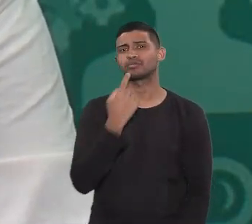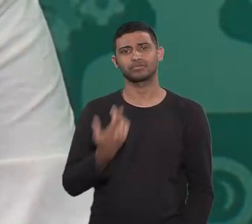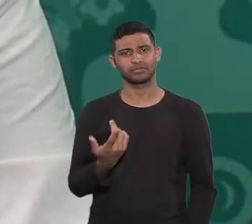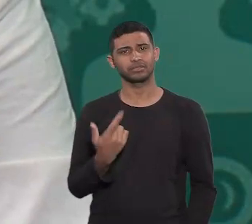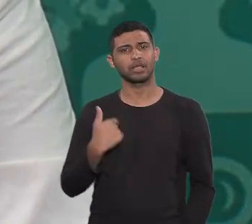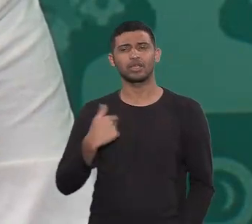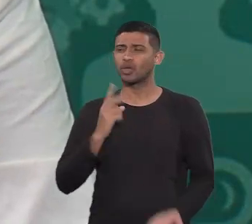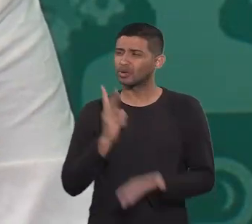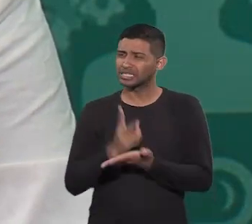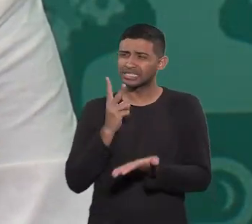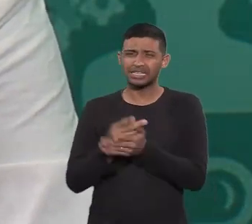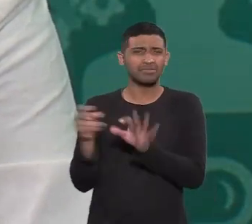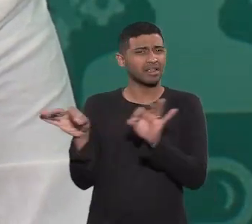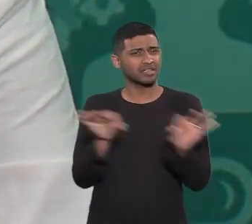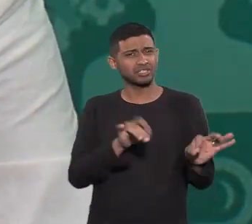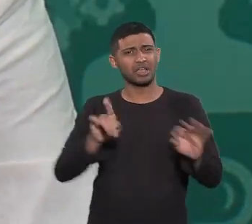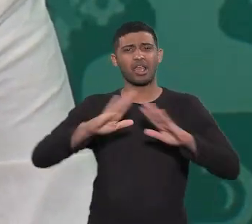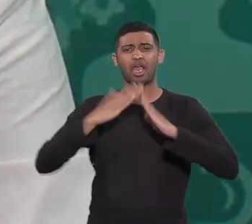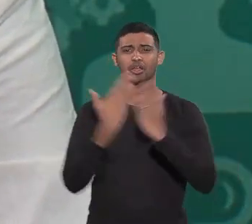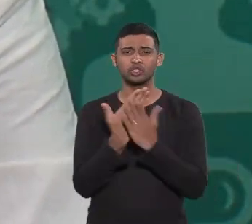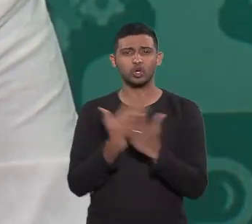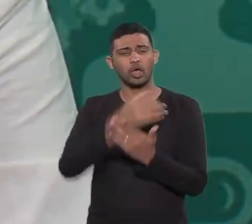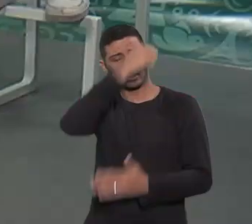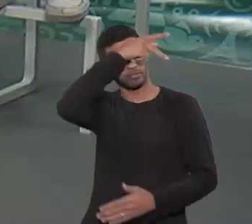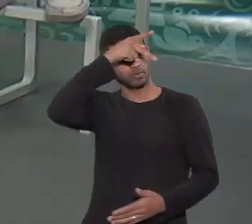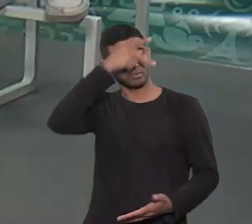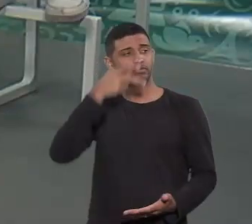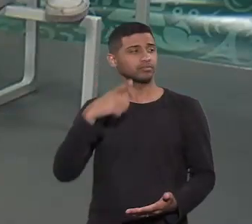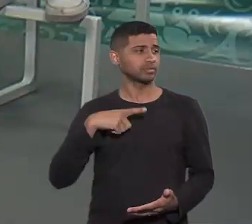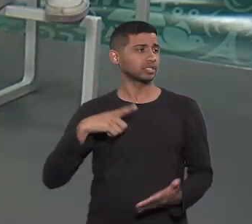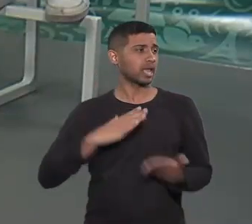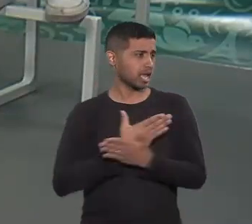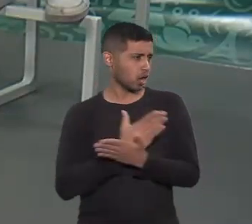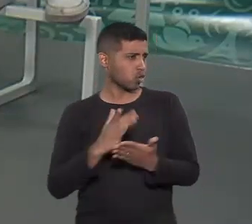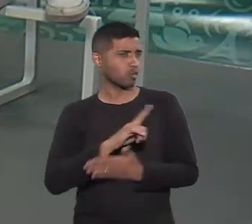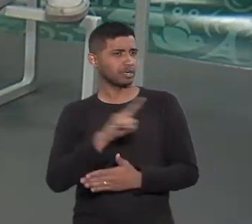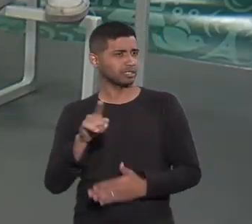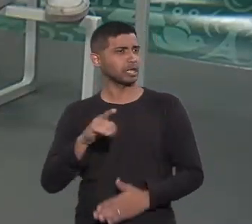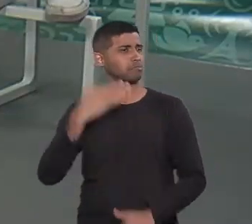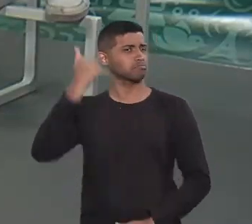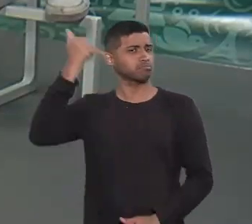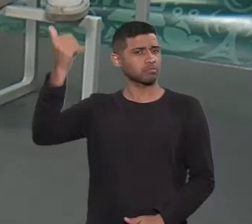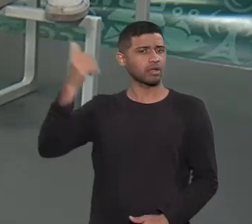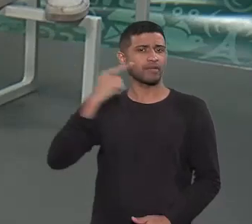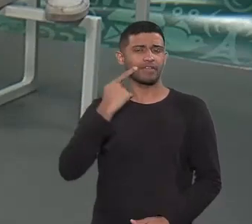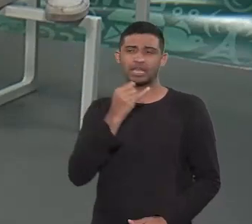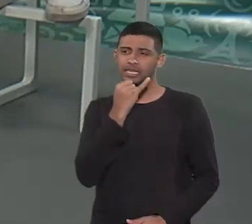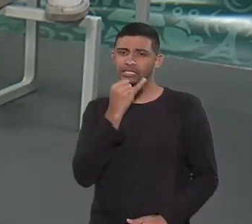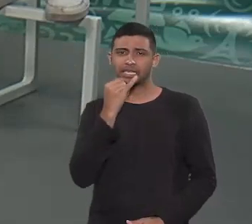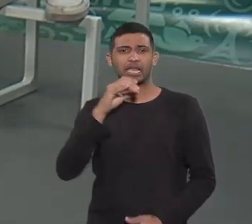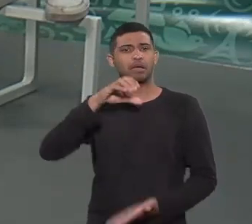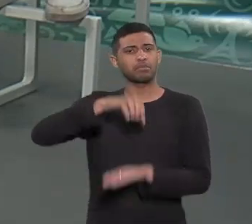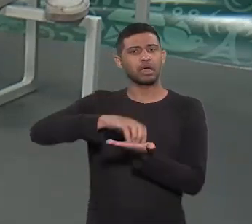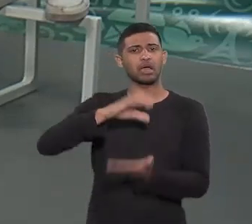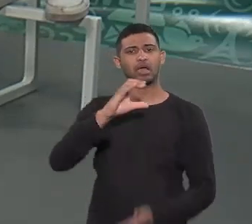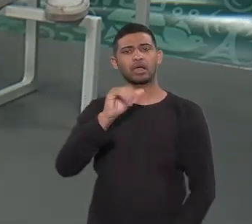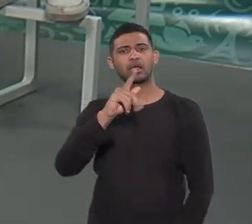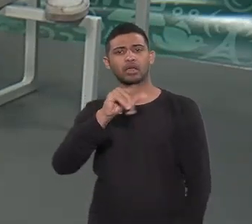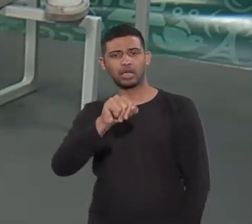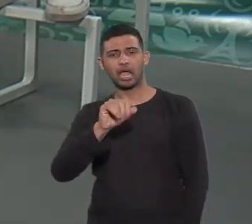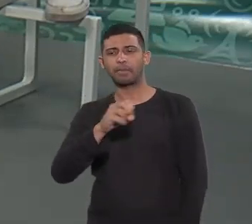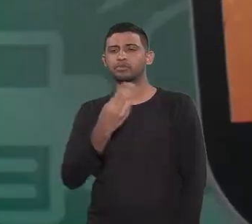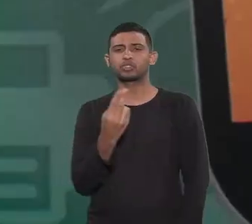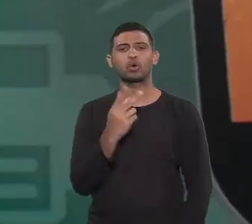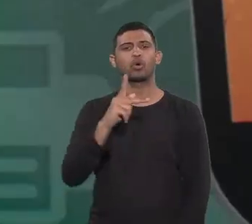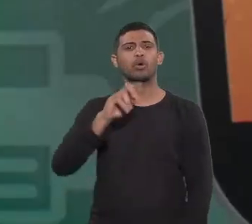Então eu estudei em escolas públicas da rede mesmo. Porque as escolas públicas também, que são referência, né, como os CAPES, como o Pedro